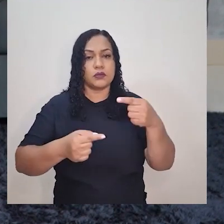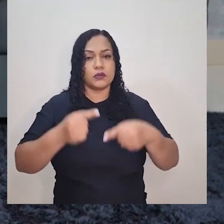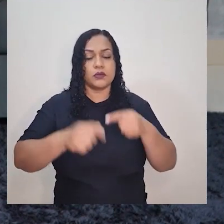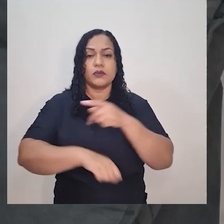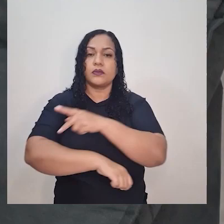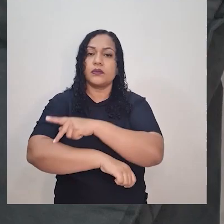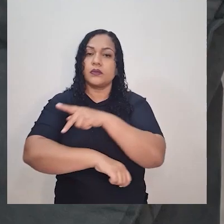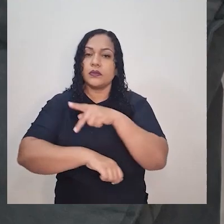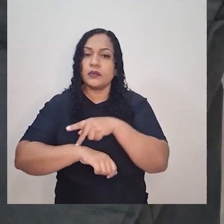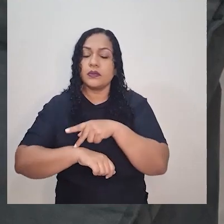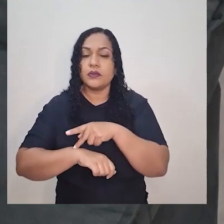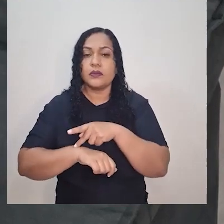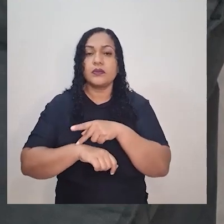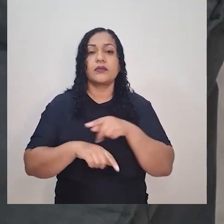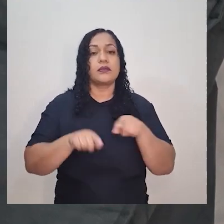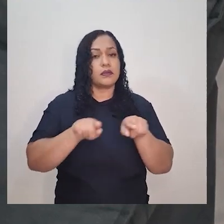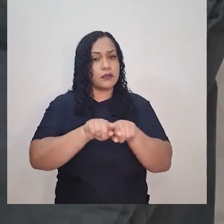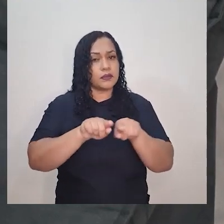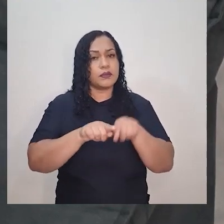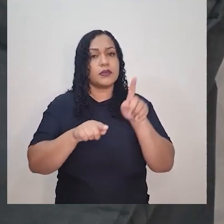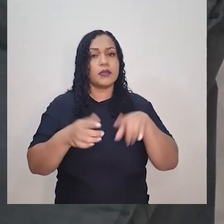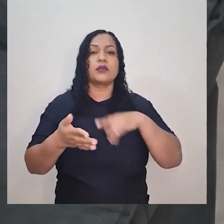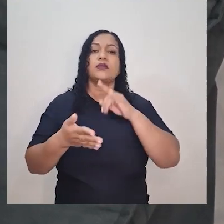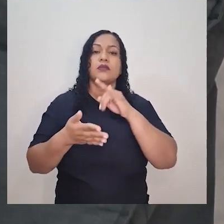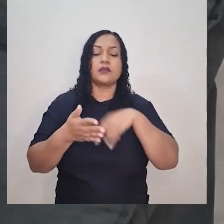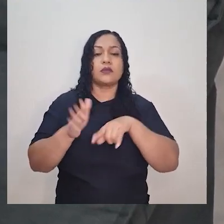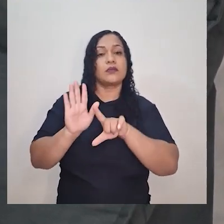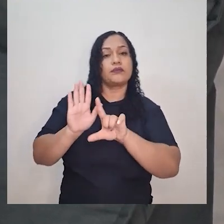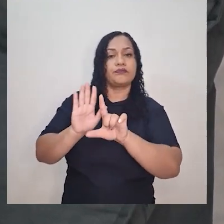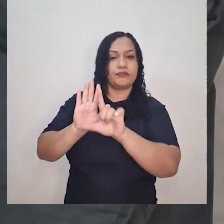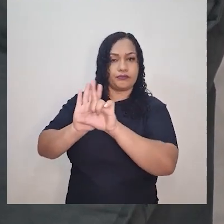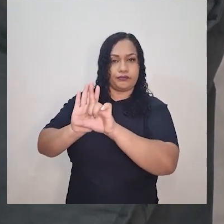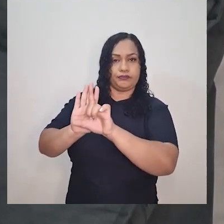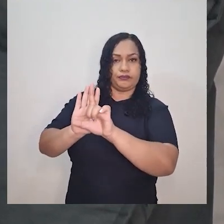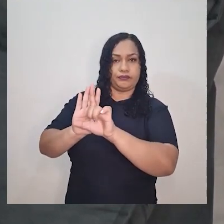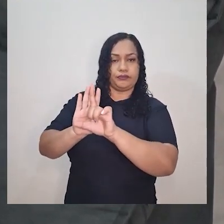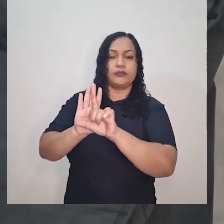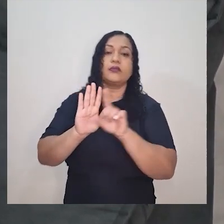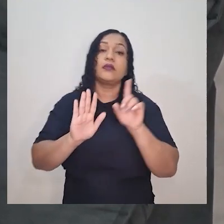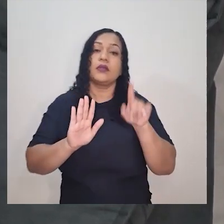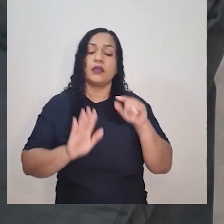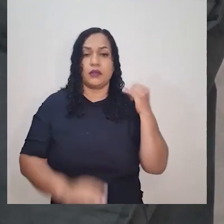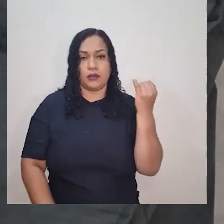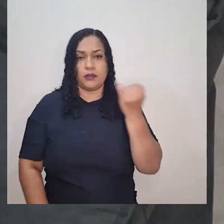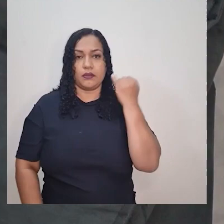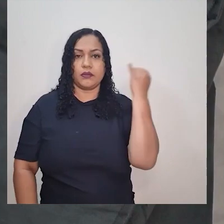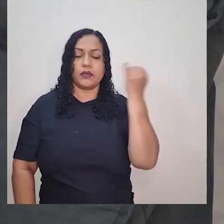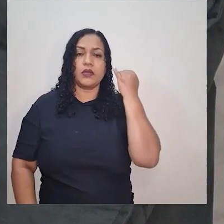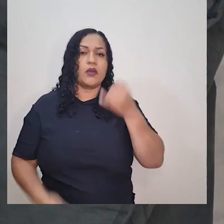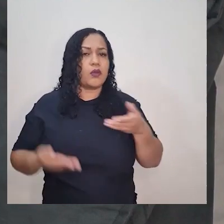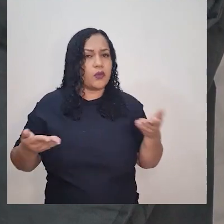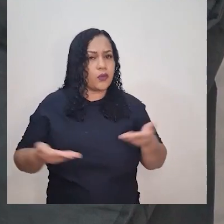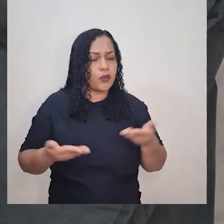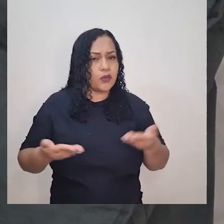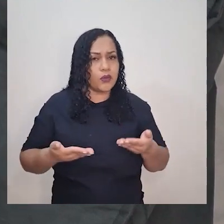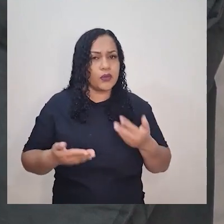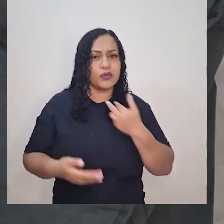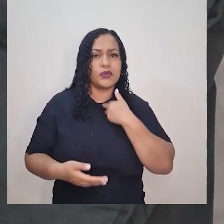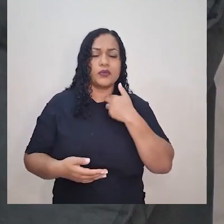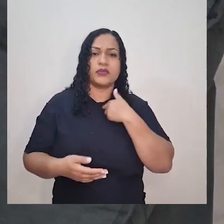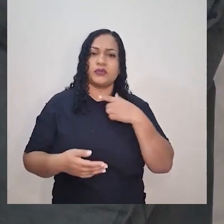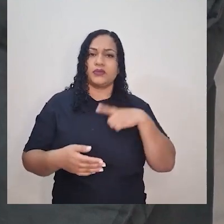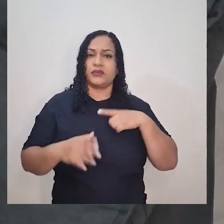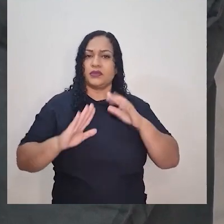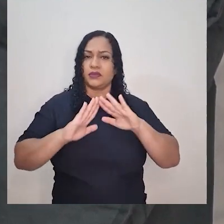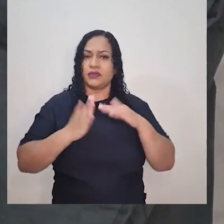pedagógica, e ele também é um documento legal. Isso é muito importante. Então, hoje, nós não podemos ter